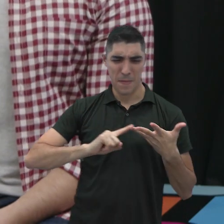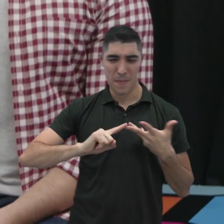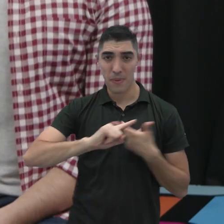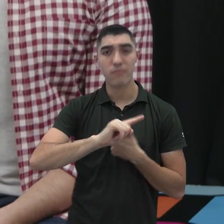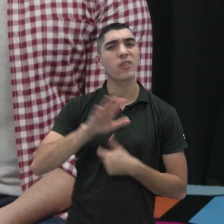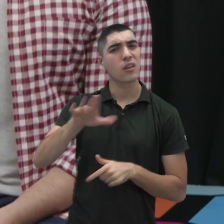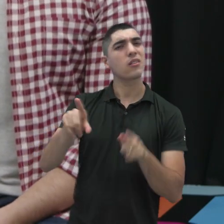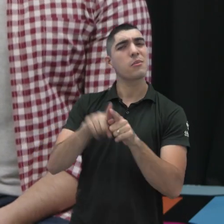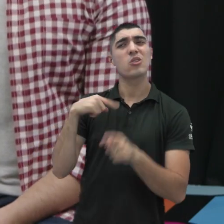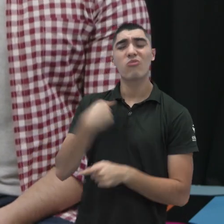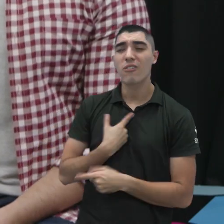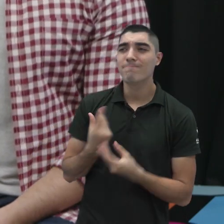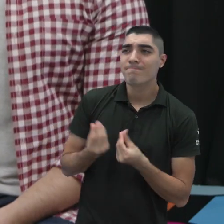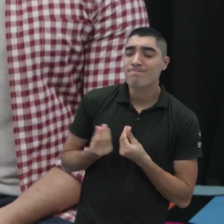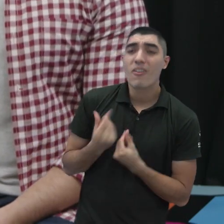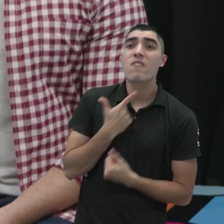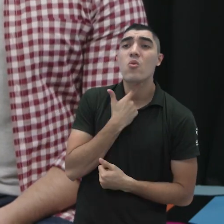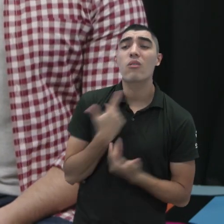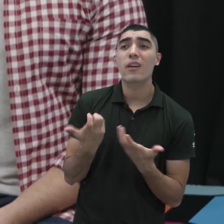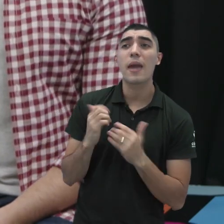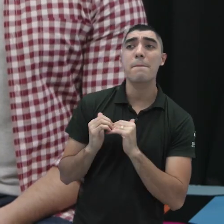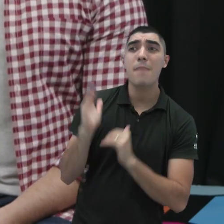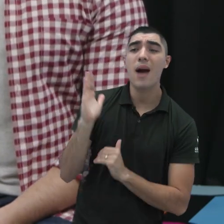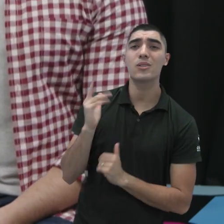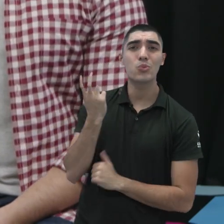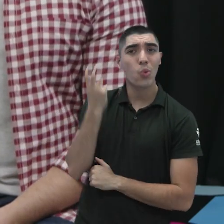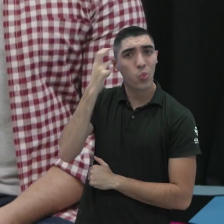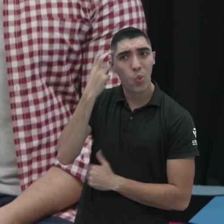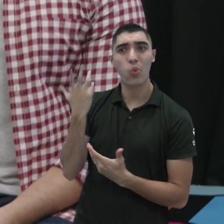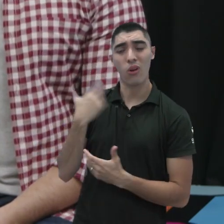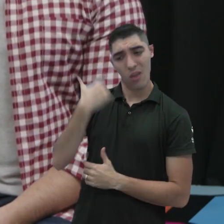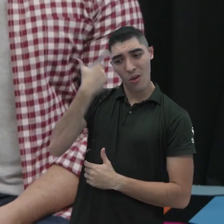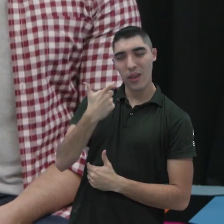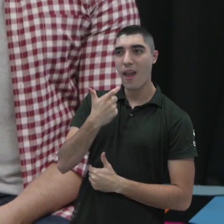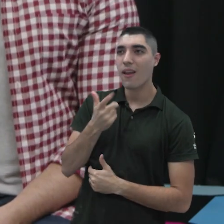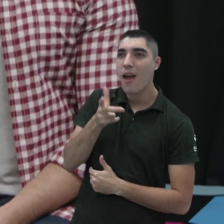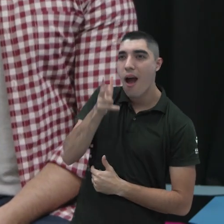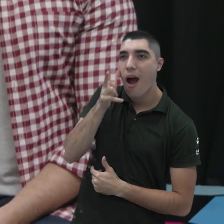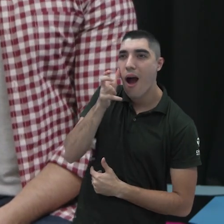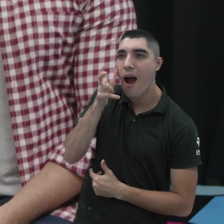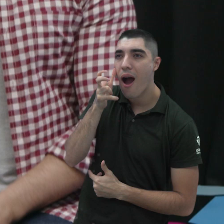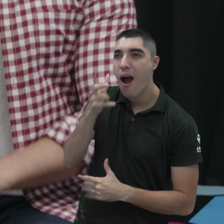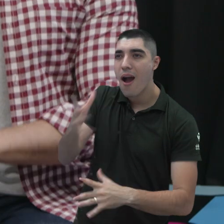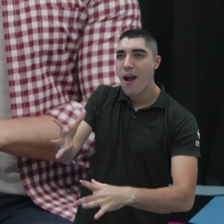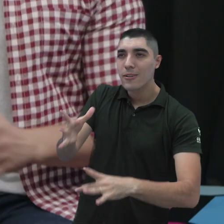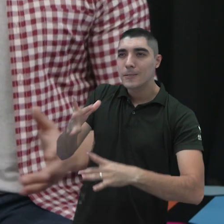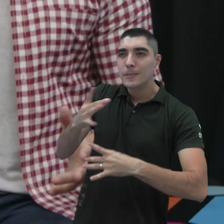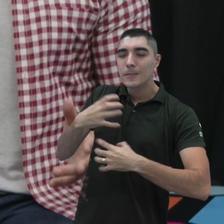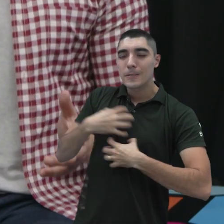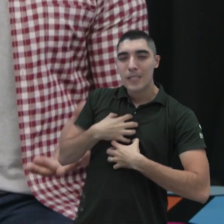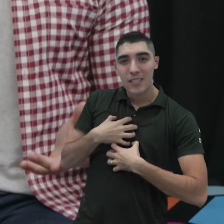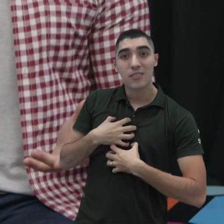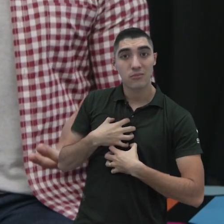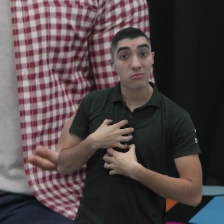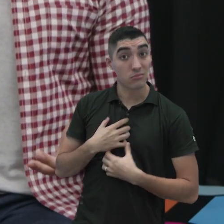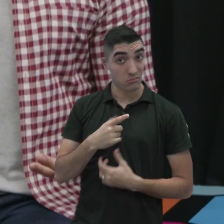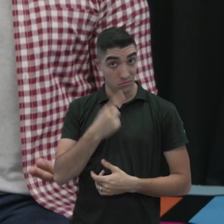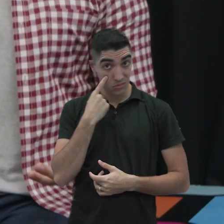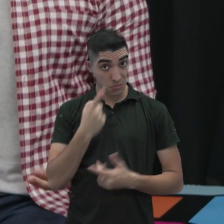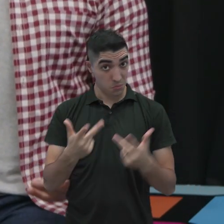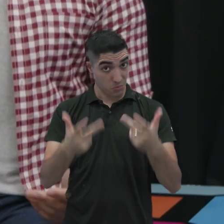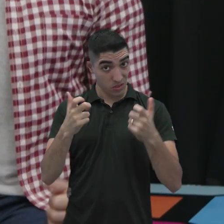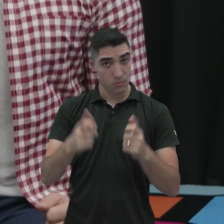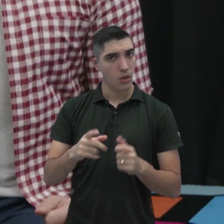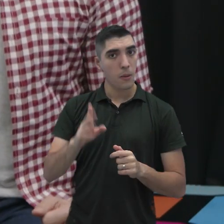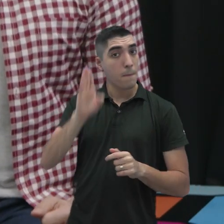fome de cultura também, né? A gente precisa também de cultura para se alimentar. E isso ficou explícito,